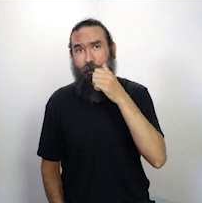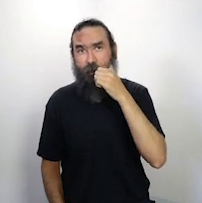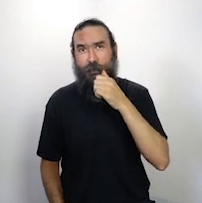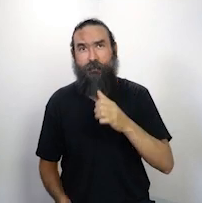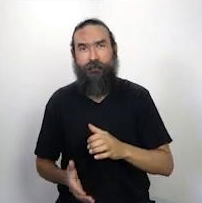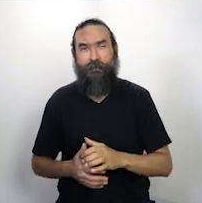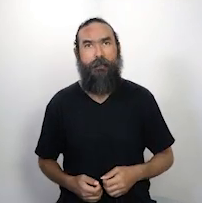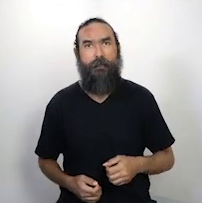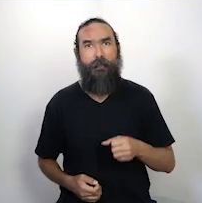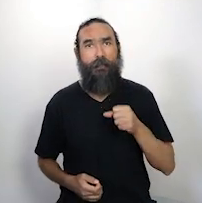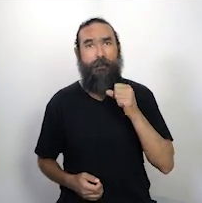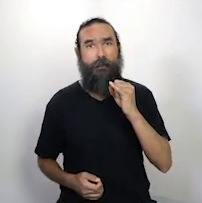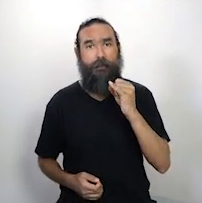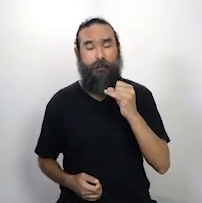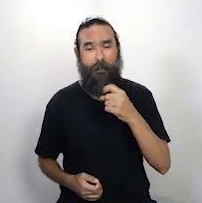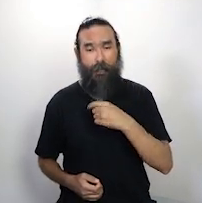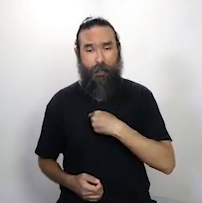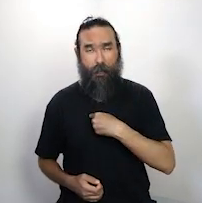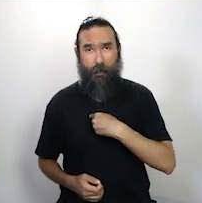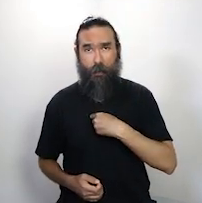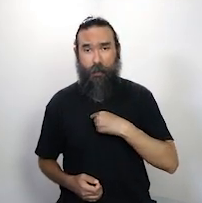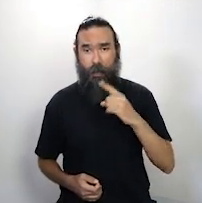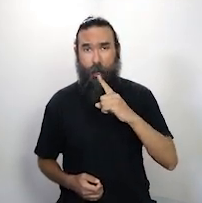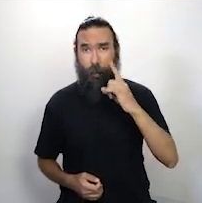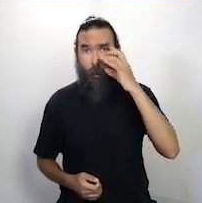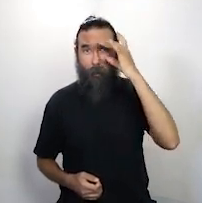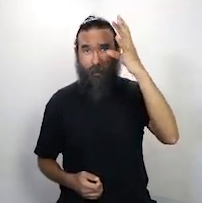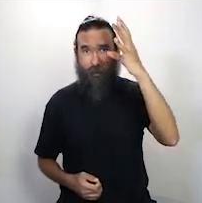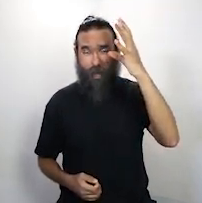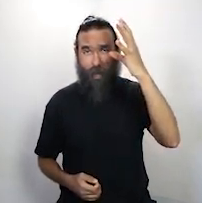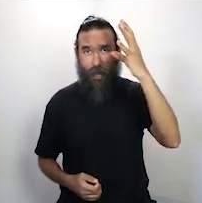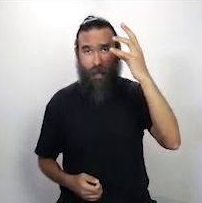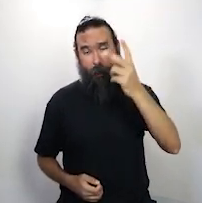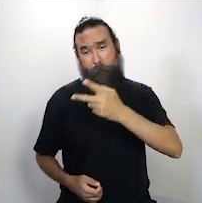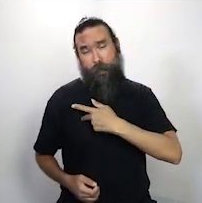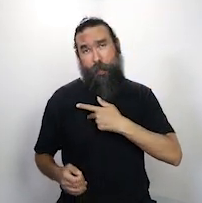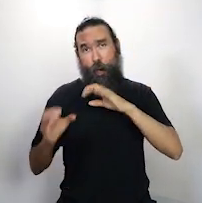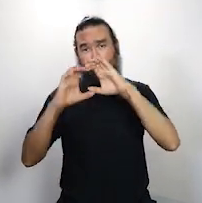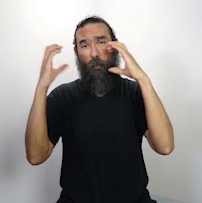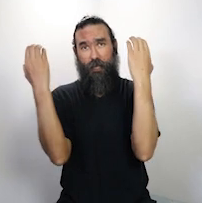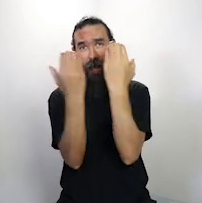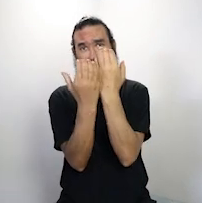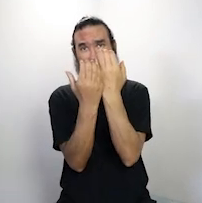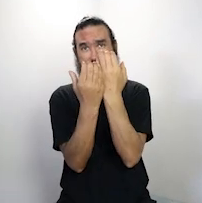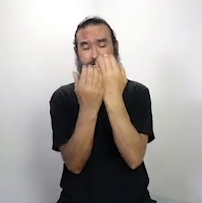Se eu não pensar na minha comunidade, o maracatu acaba.